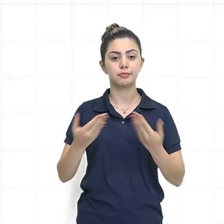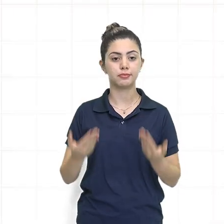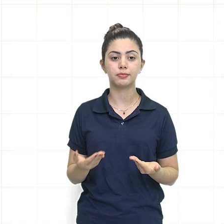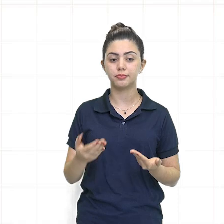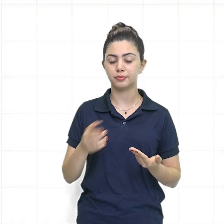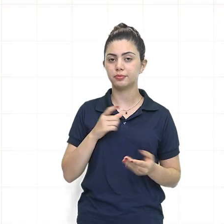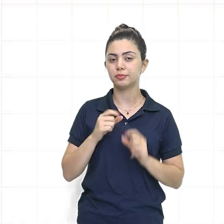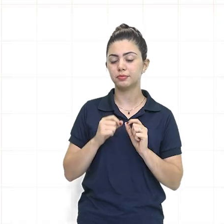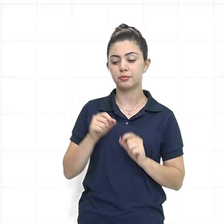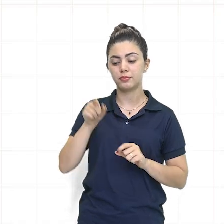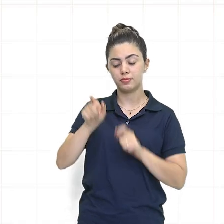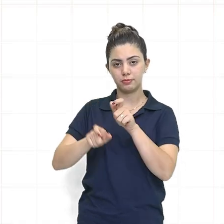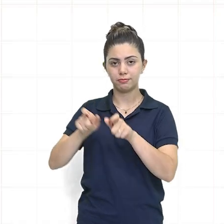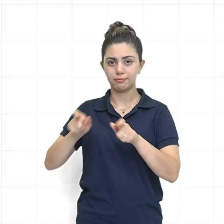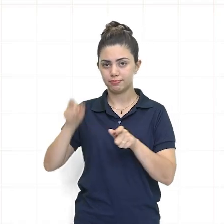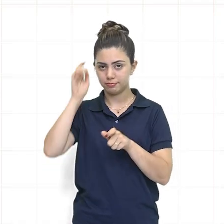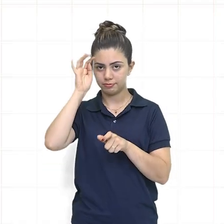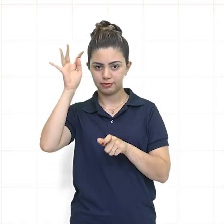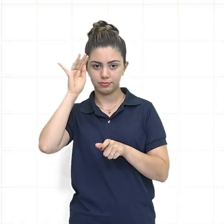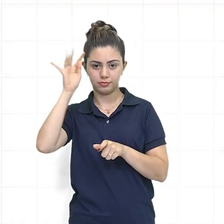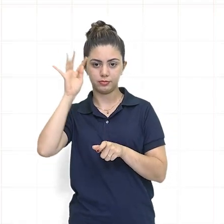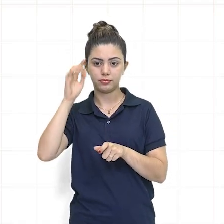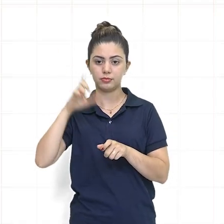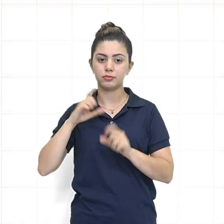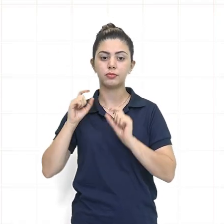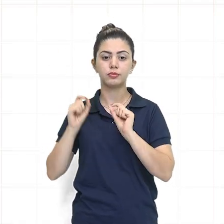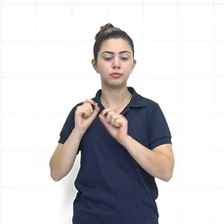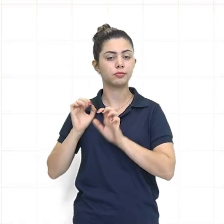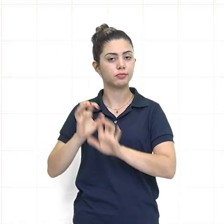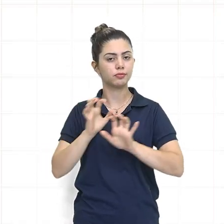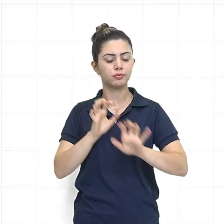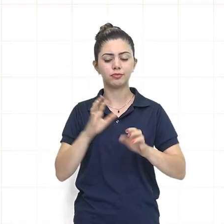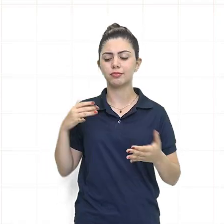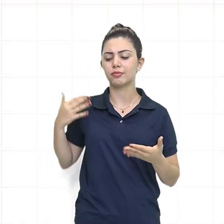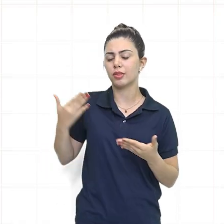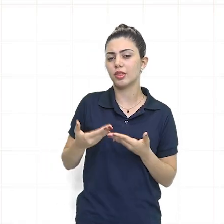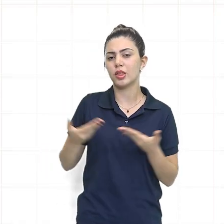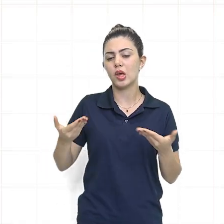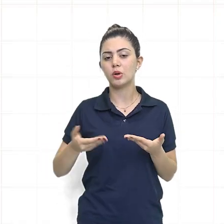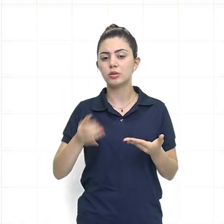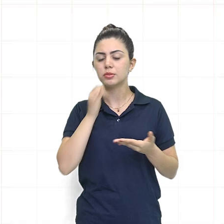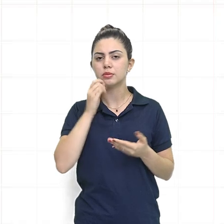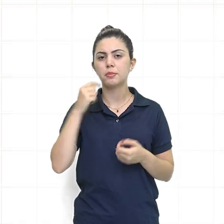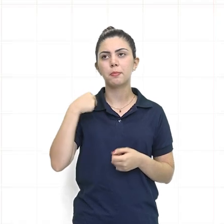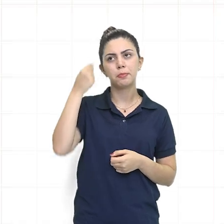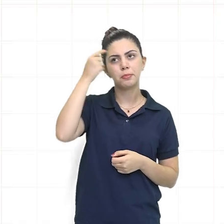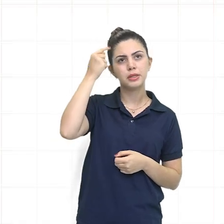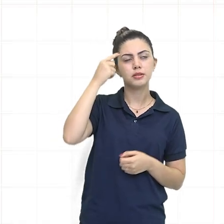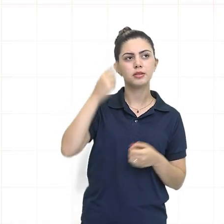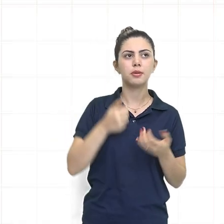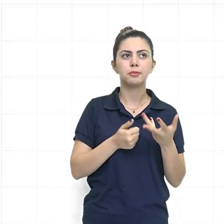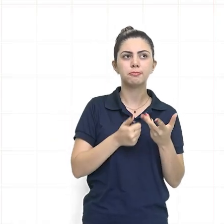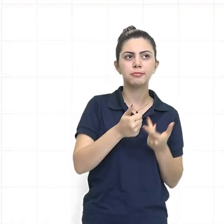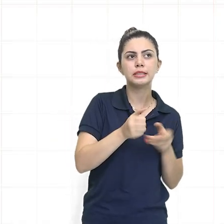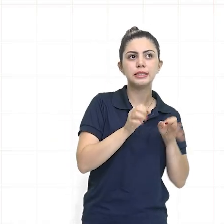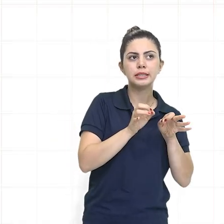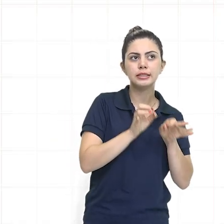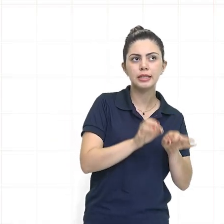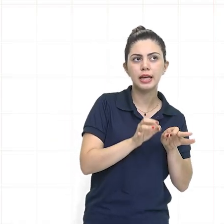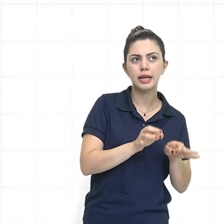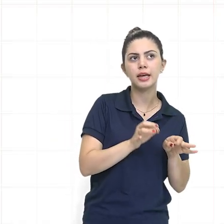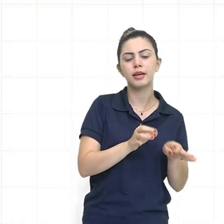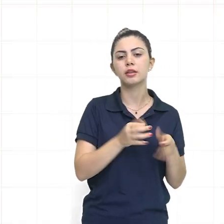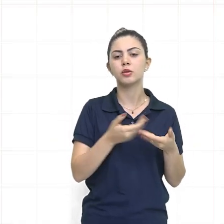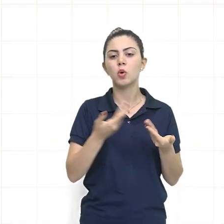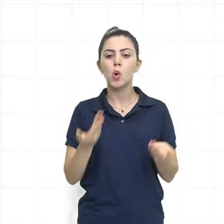pensadores, eles influenciaram, né, como pensamos, aquilo que é certo, o que é errado, como